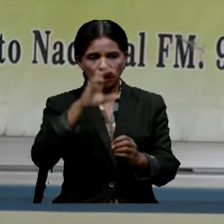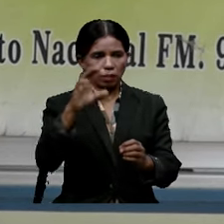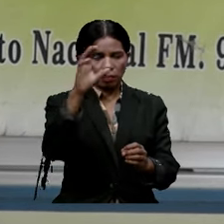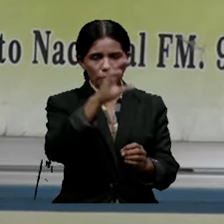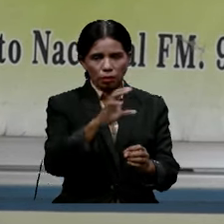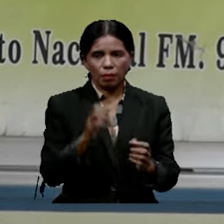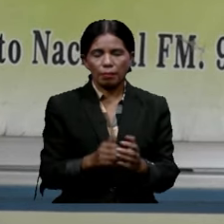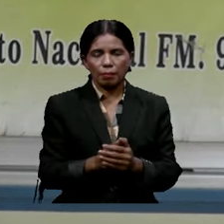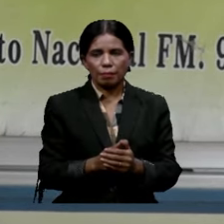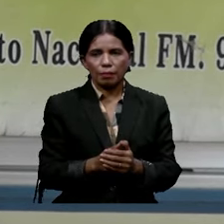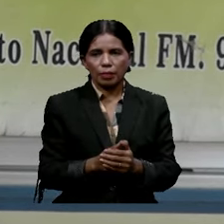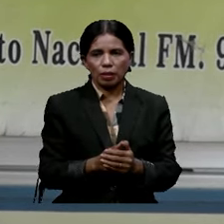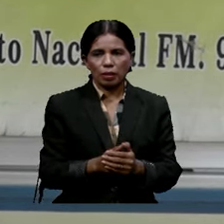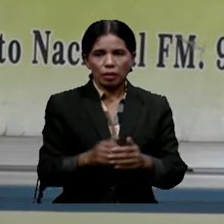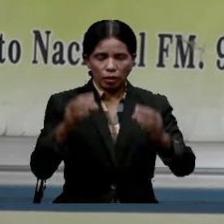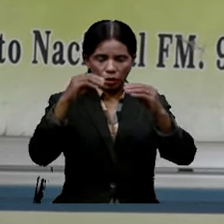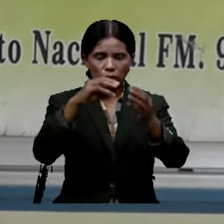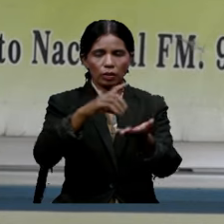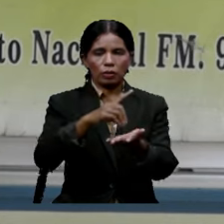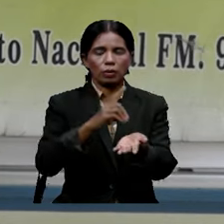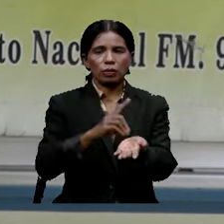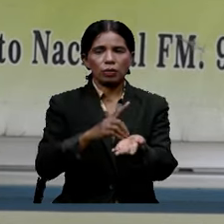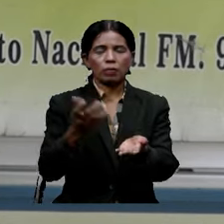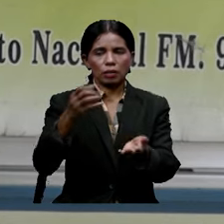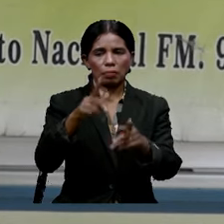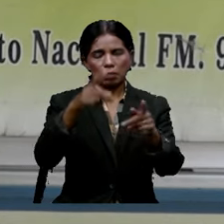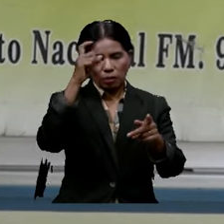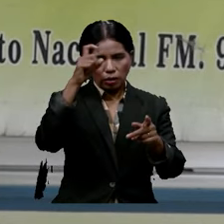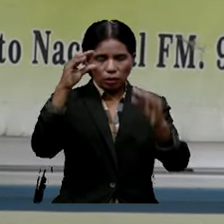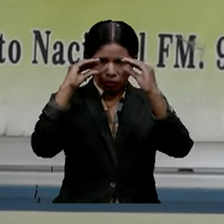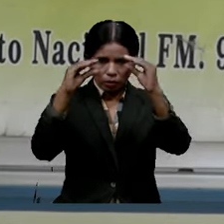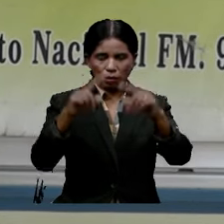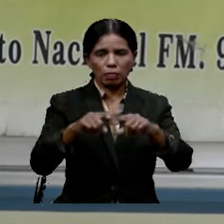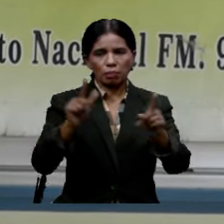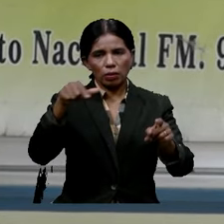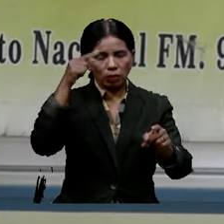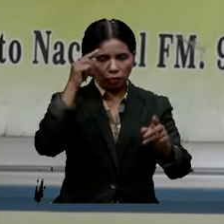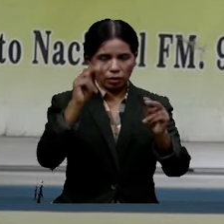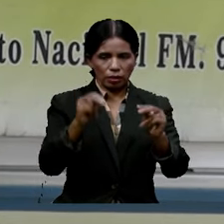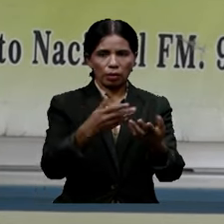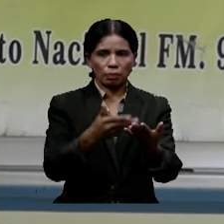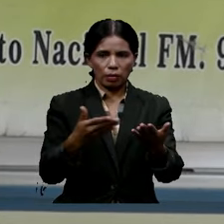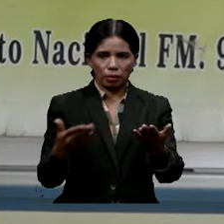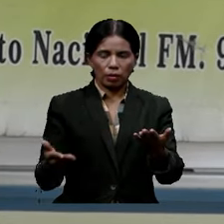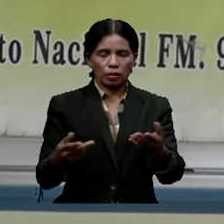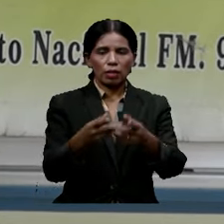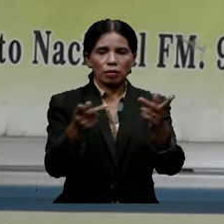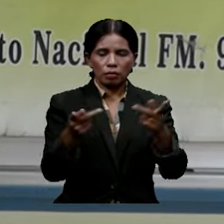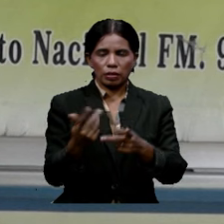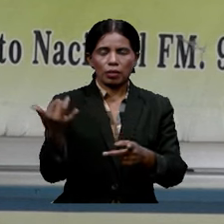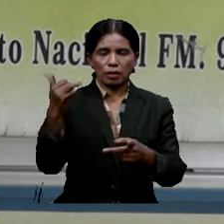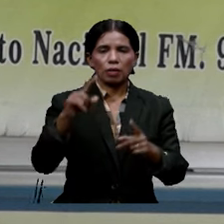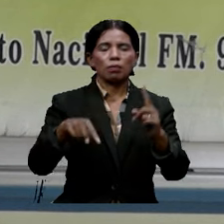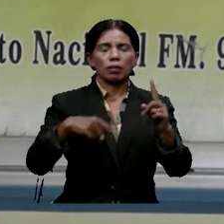buka mai profesionais sira ou intelectuais sira atu bahanori mai bet governo tem que preparar uluk ni kondisoes wa